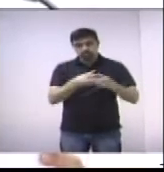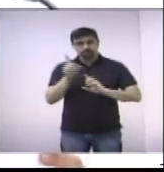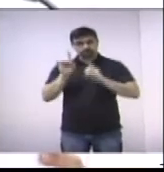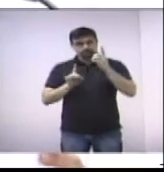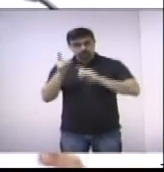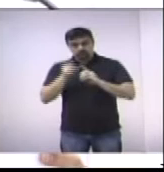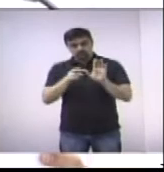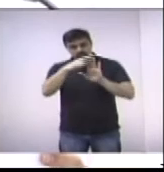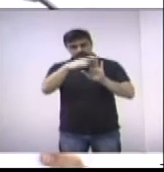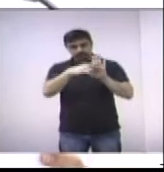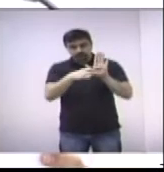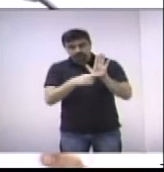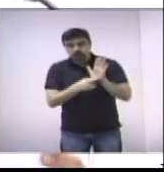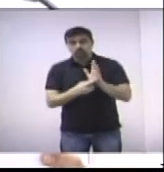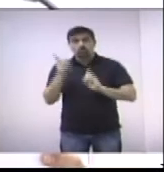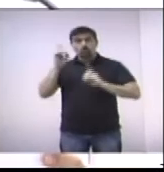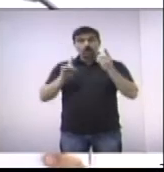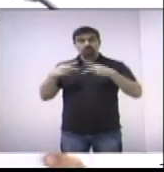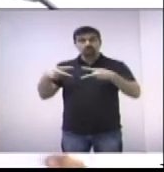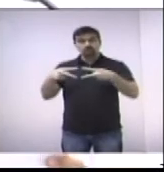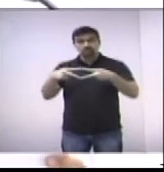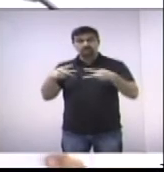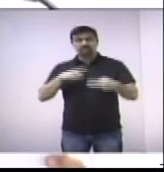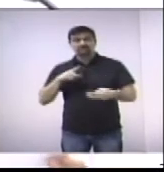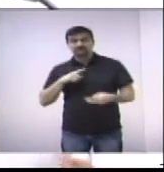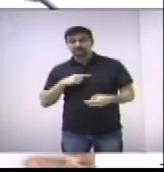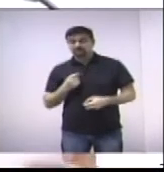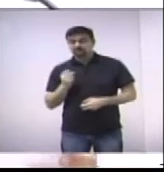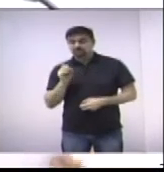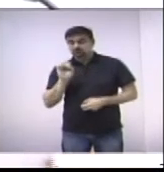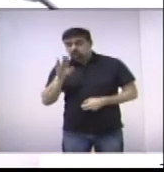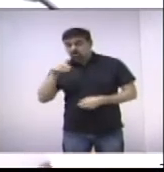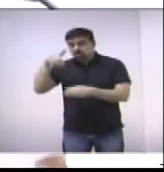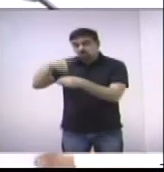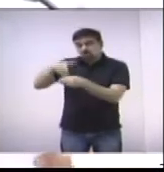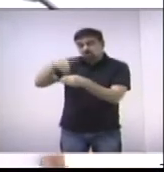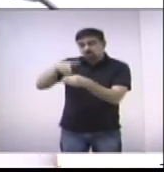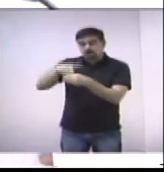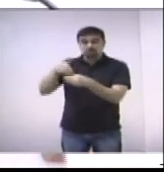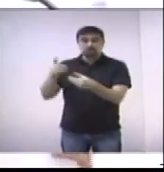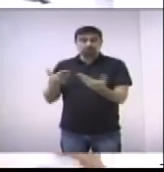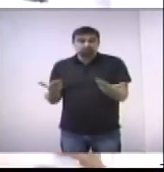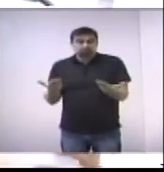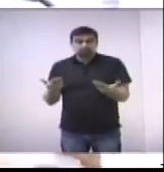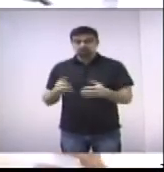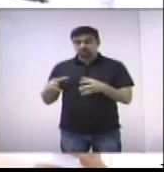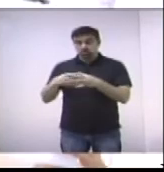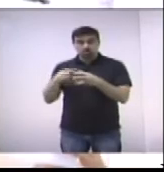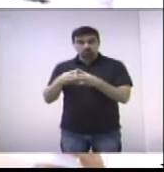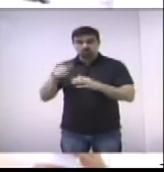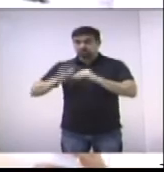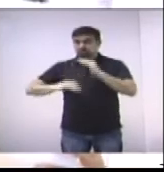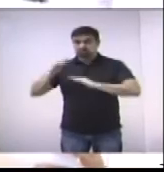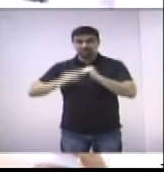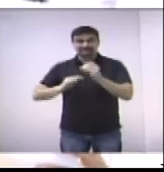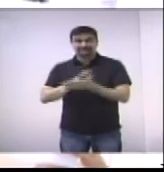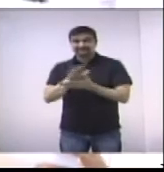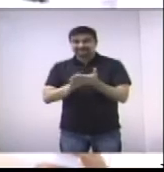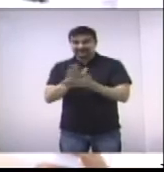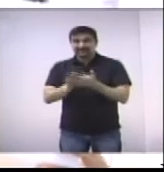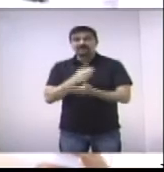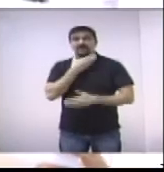fase regulatória, o carnaval de Paulínia contou apenas com a eleição de blocos. 28. Dessa forma, José Pavan